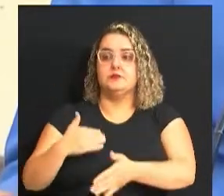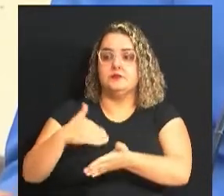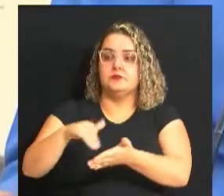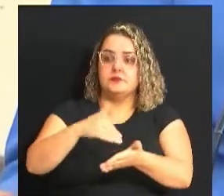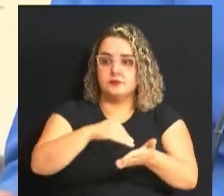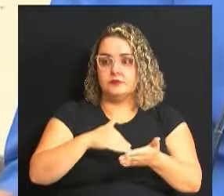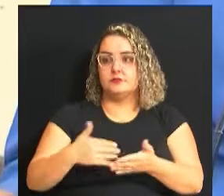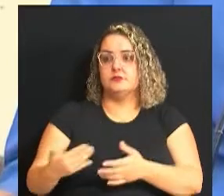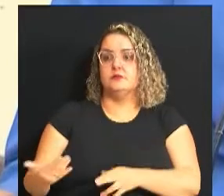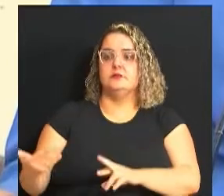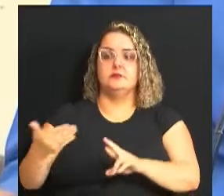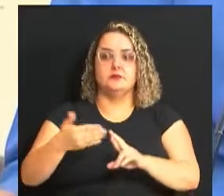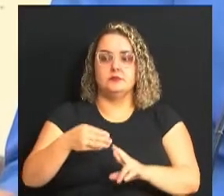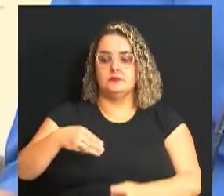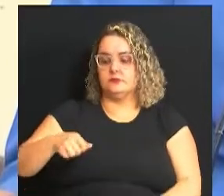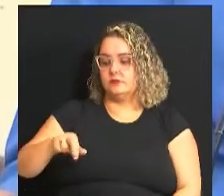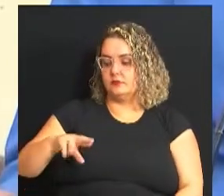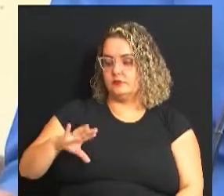ou Marcelo,